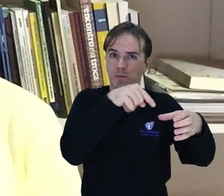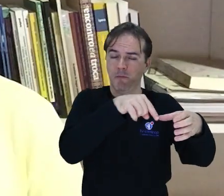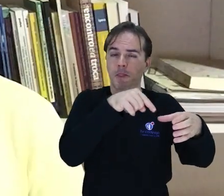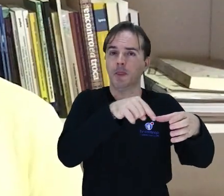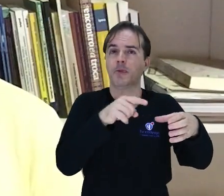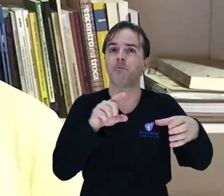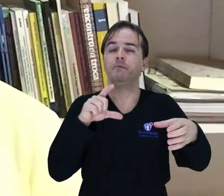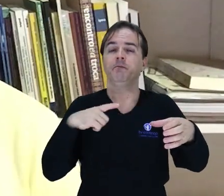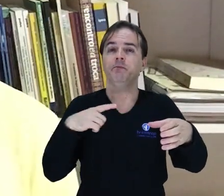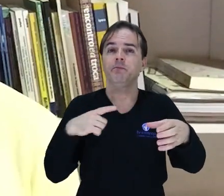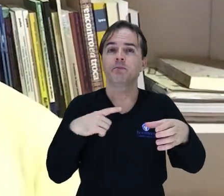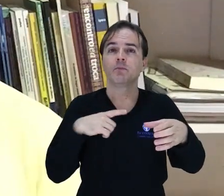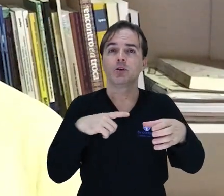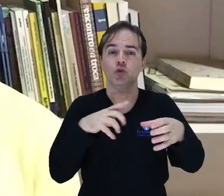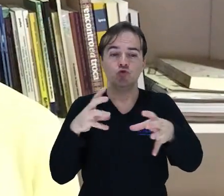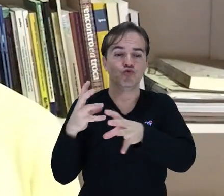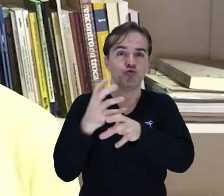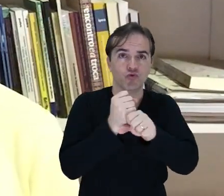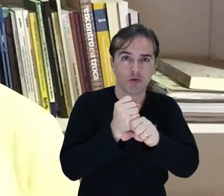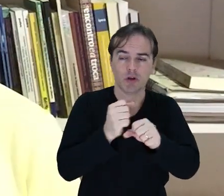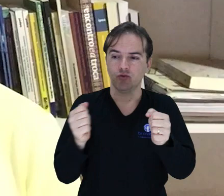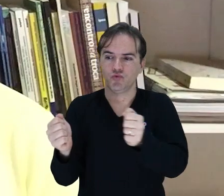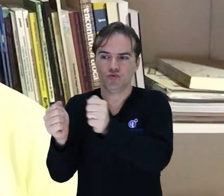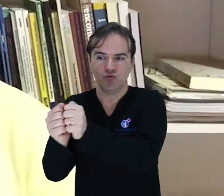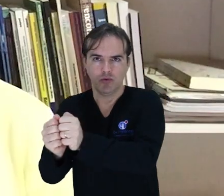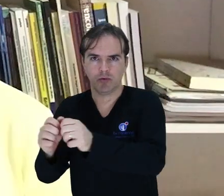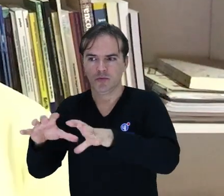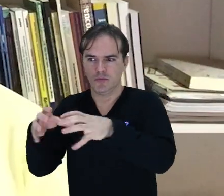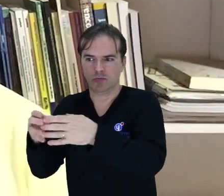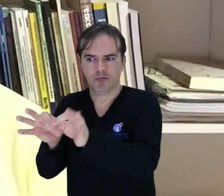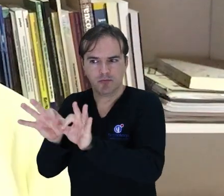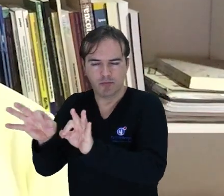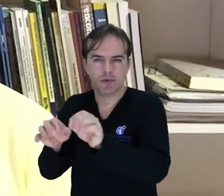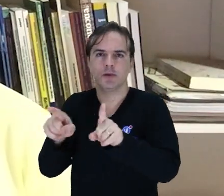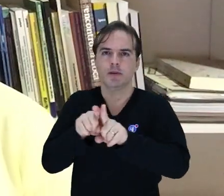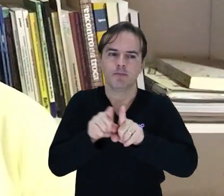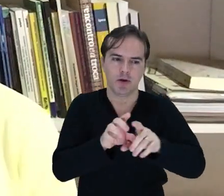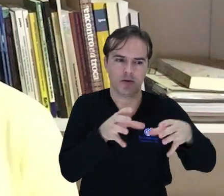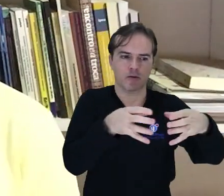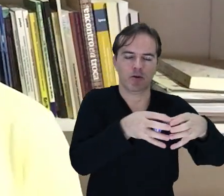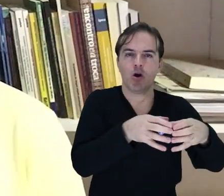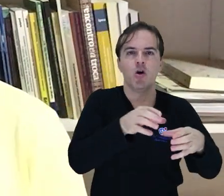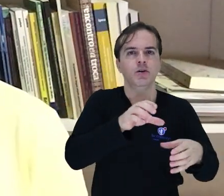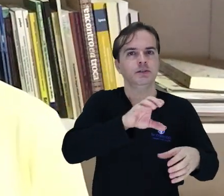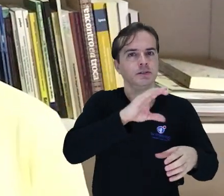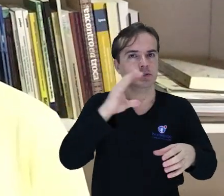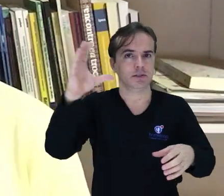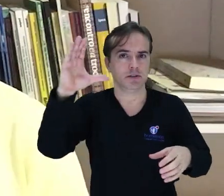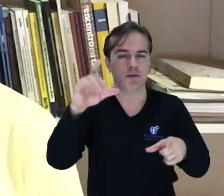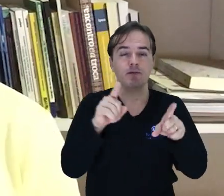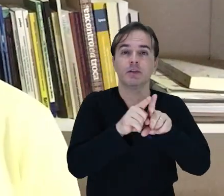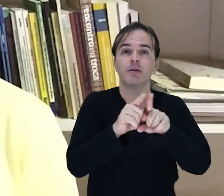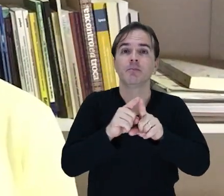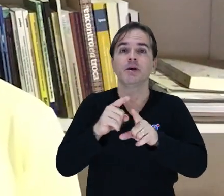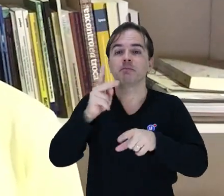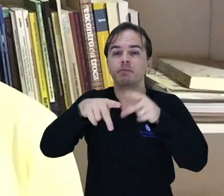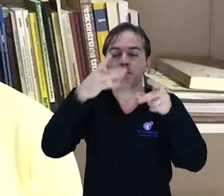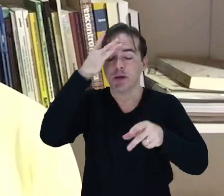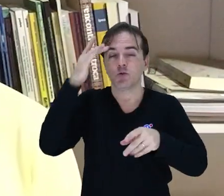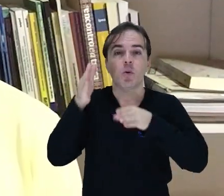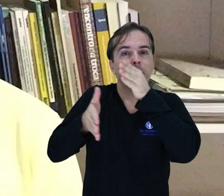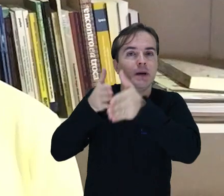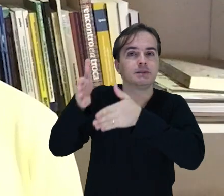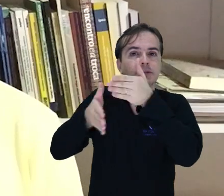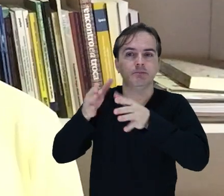comissão, ela juntando a comissão organizadora, o comitê científico e todos os participantes inscritos, nós